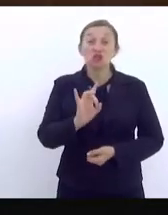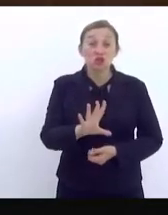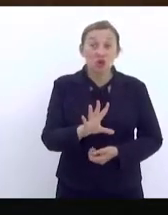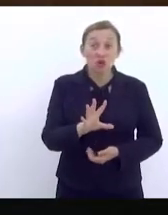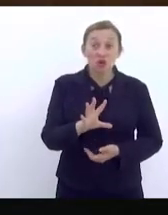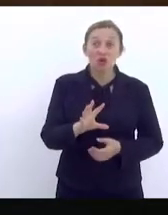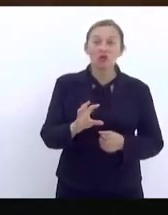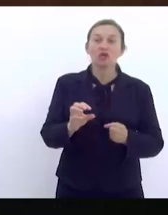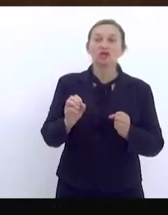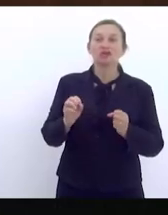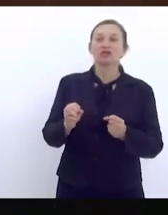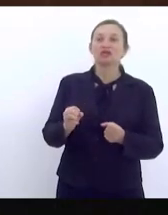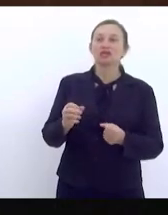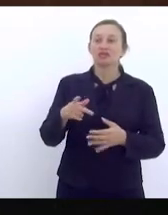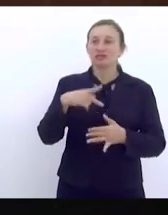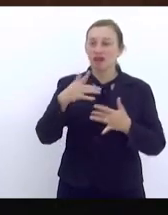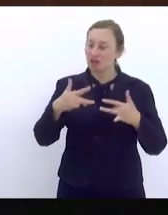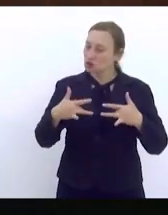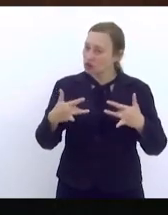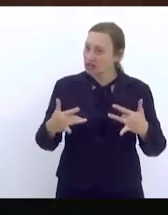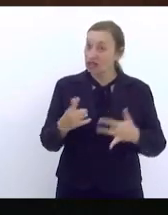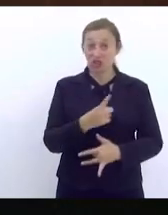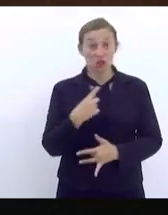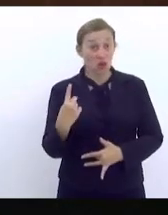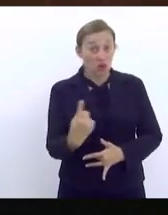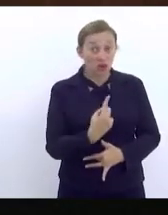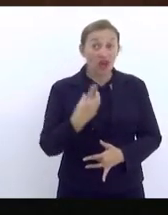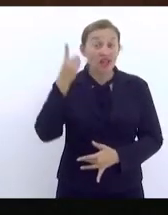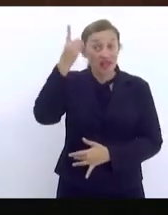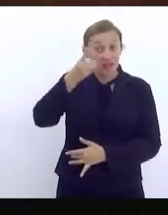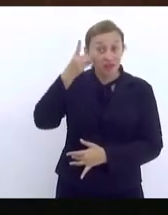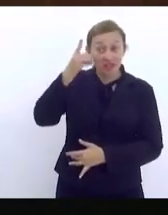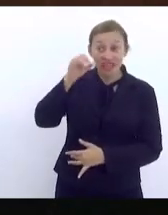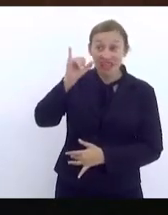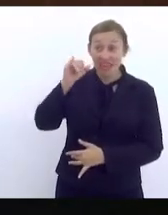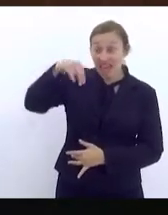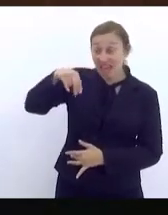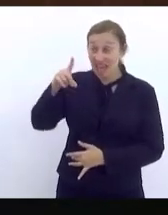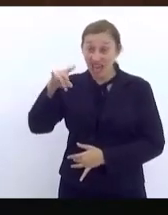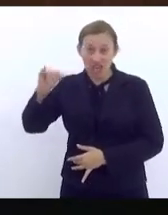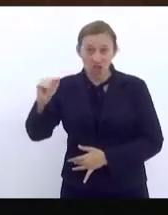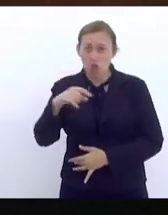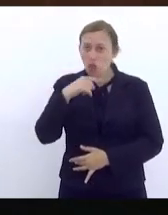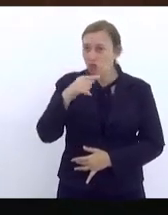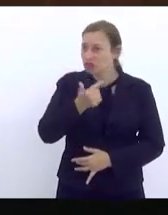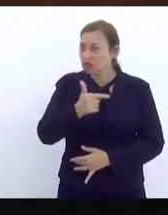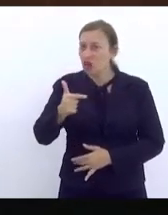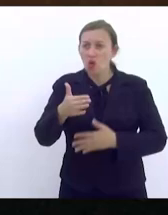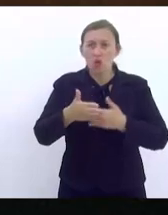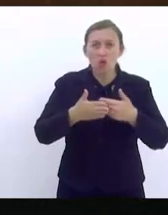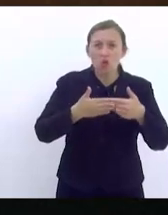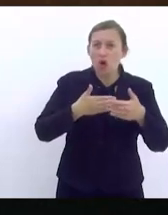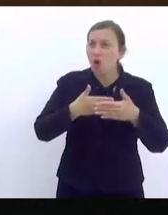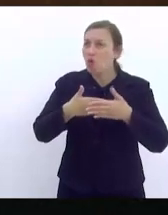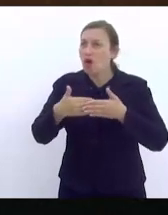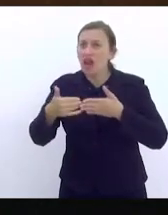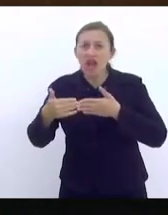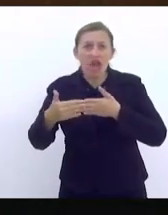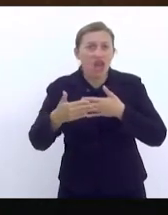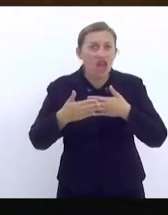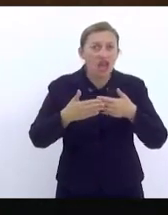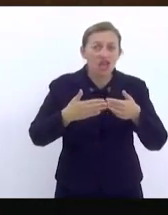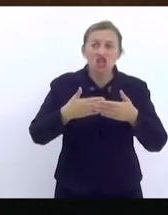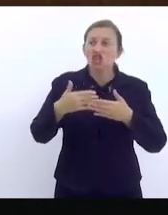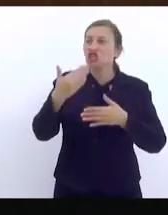para deixar que público a nossa solidariedade a deputada índia Sem dúvida nenhuma qualquer qualquer